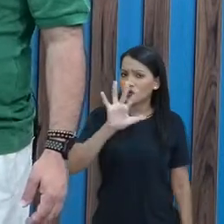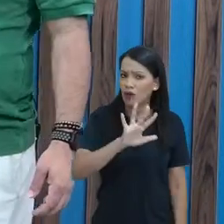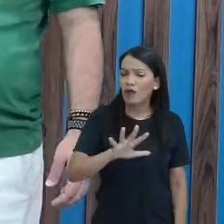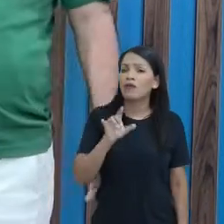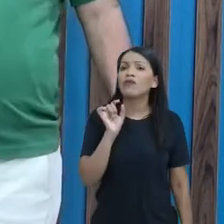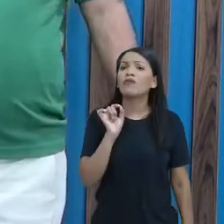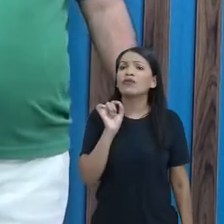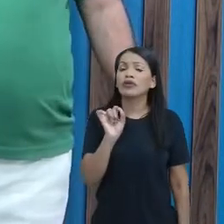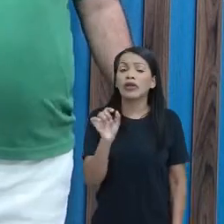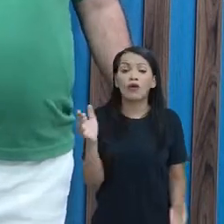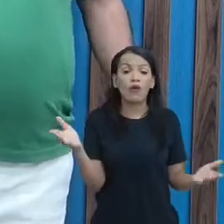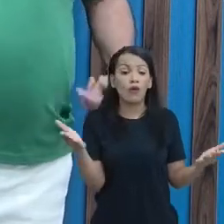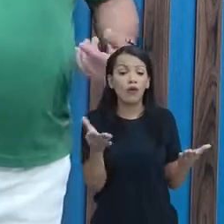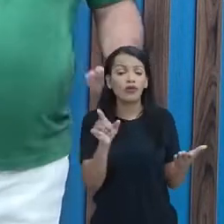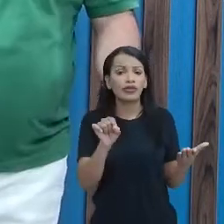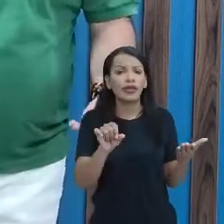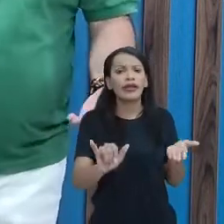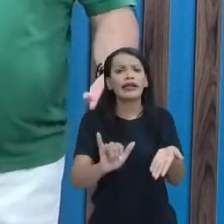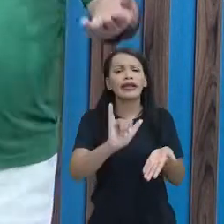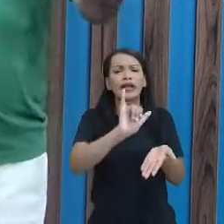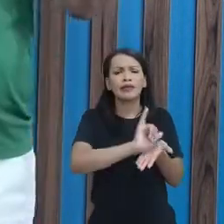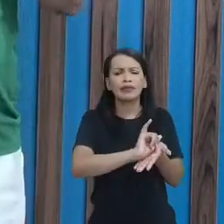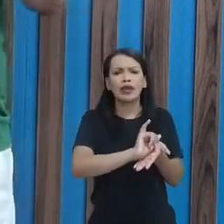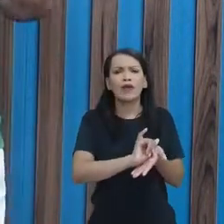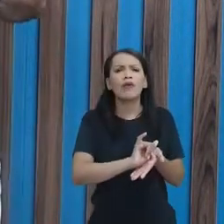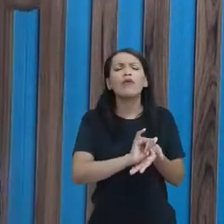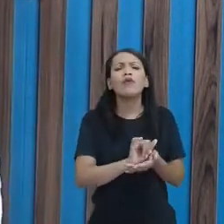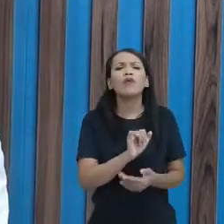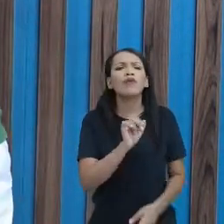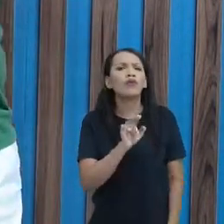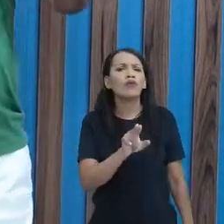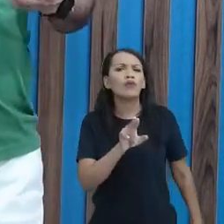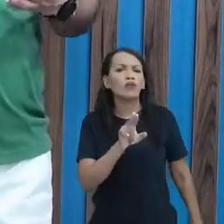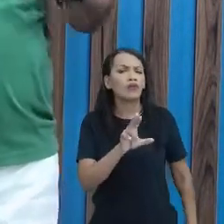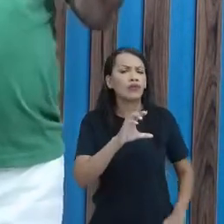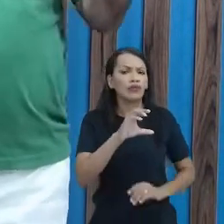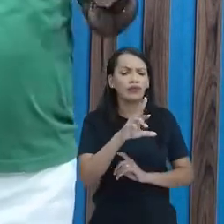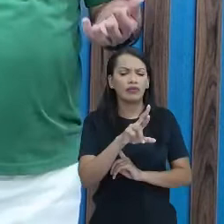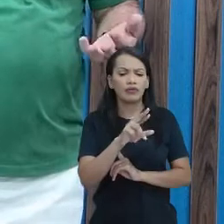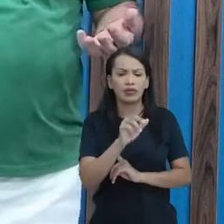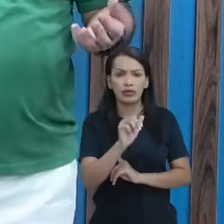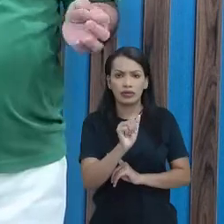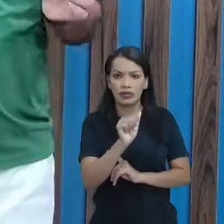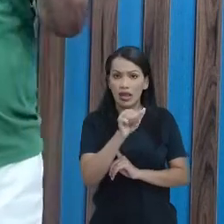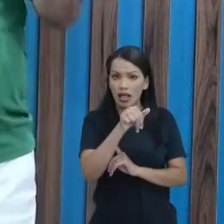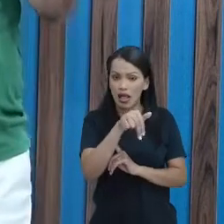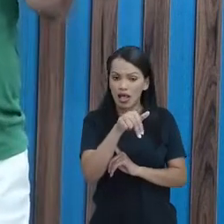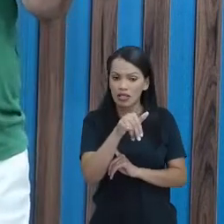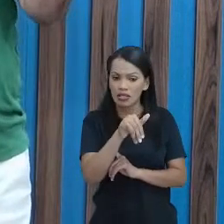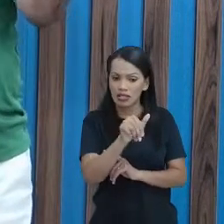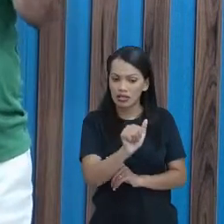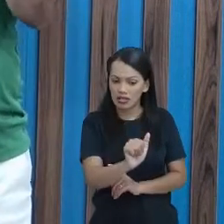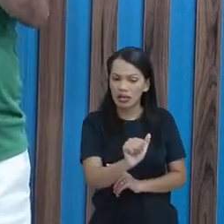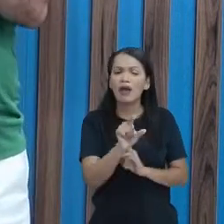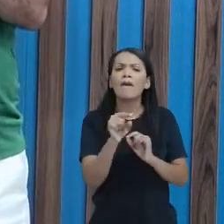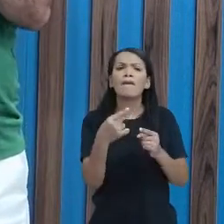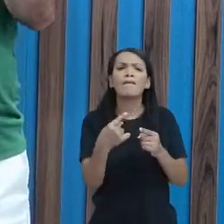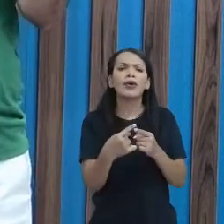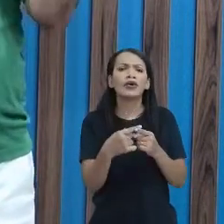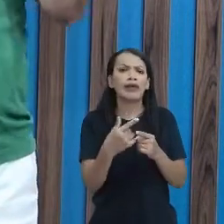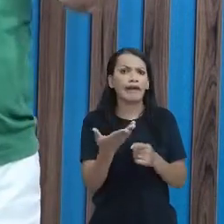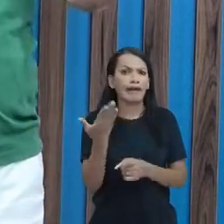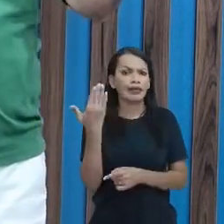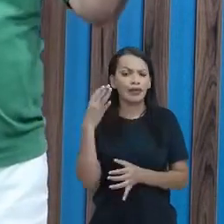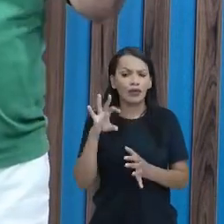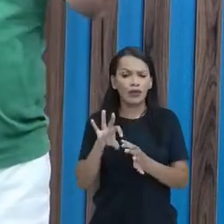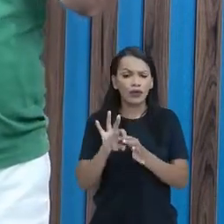Kiev, né, que hoje é capital da Ucrânia. Por que Ucrânia? Porque a Ucrânia fazia parte, né, da União Soviética. Vamos